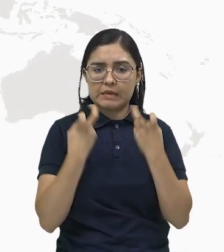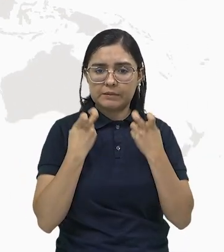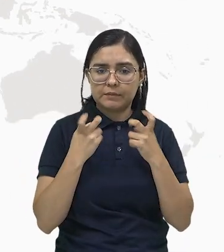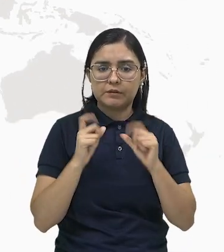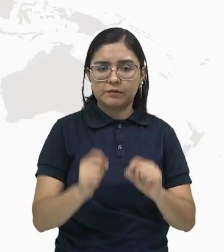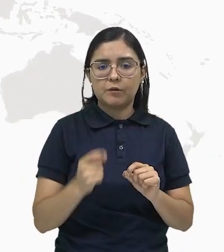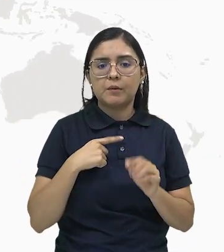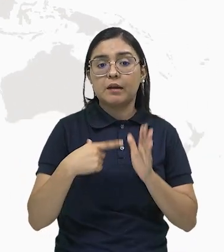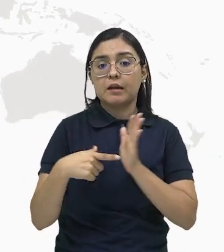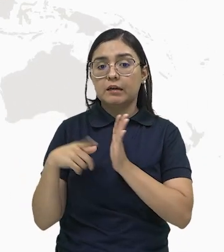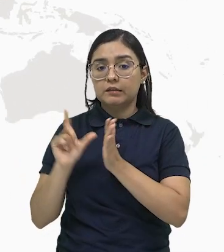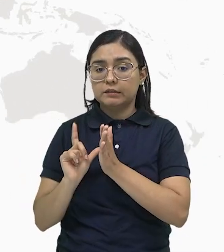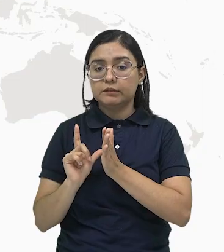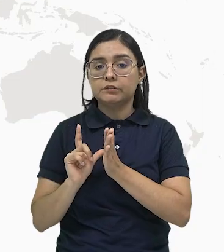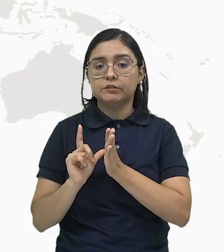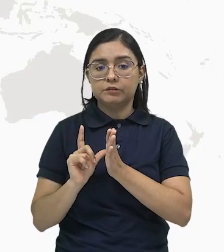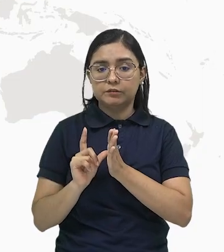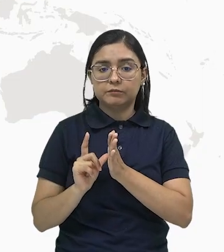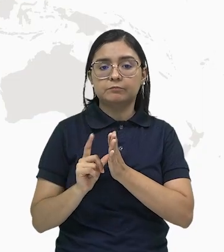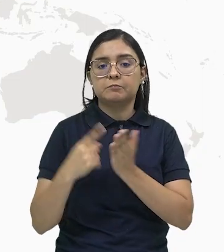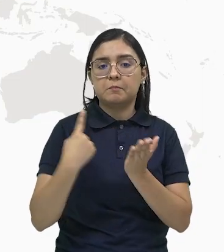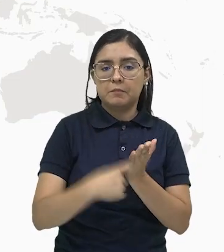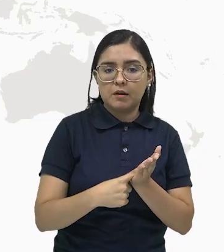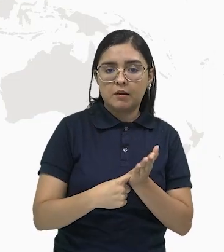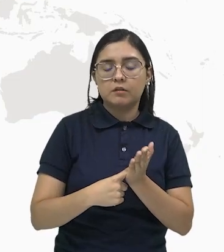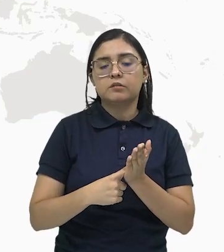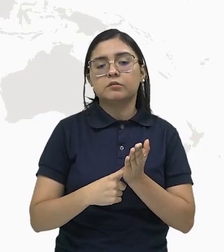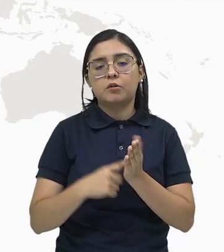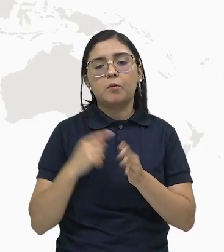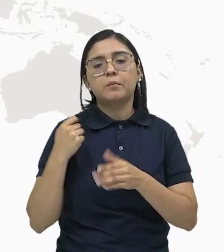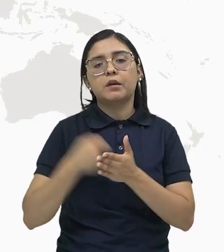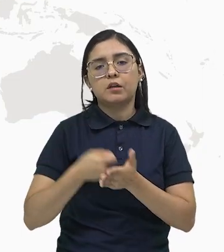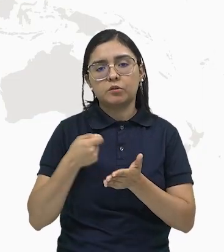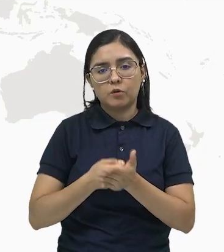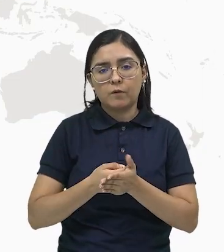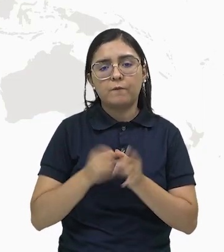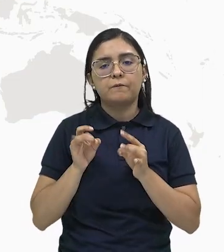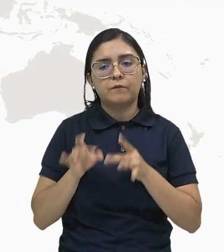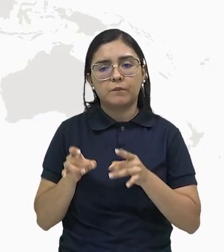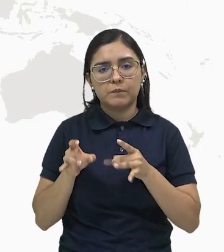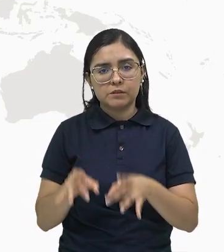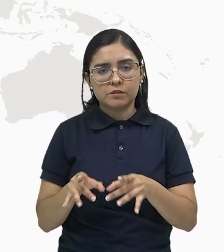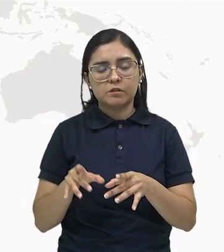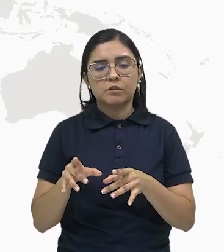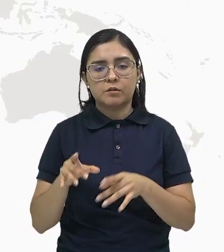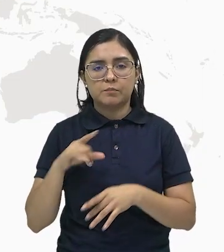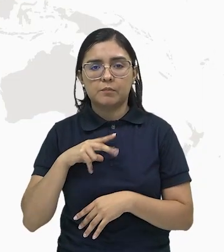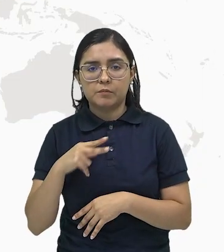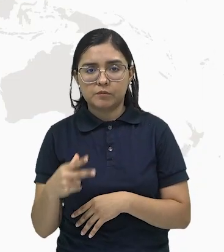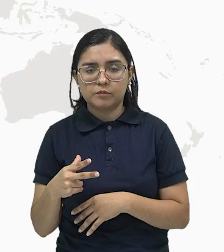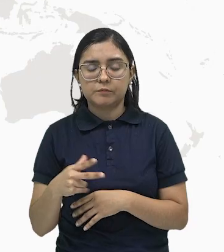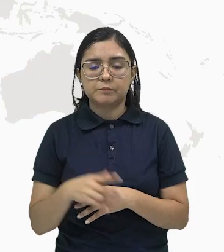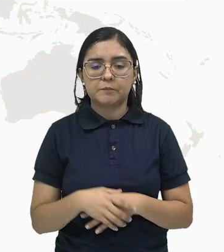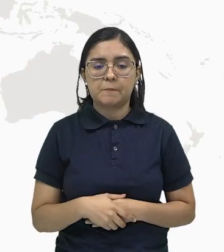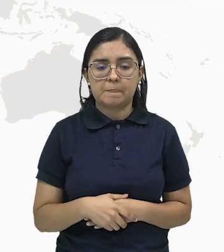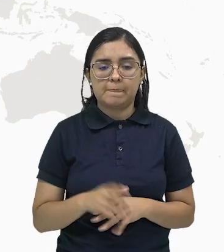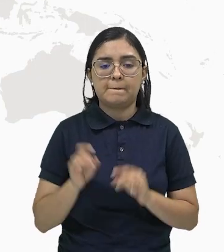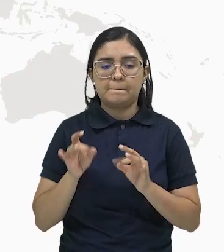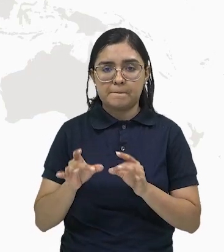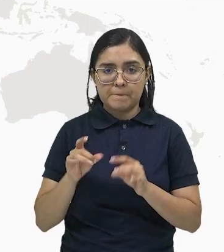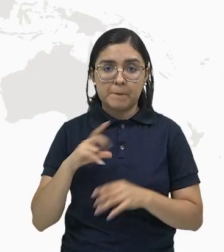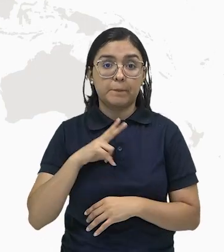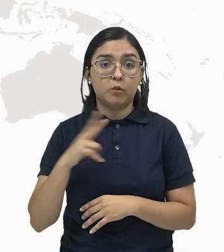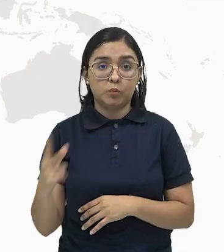era antes, né, com o Pacto Colonial, a obrigatoriedade da gente só poder comercializar, só poder vender